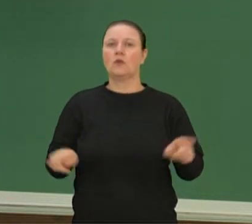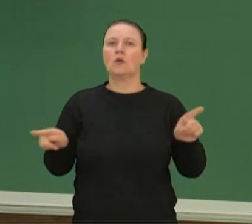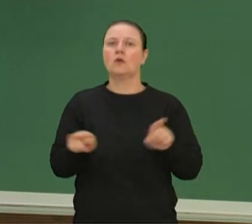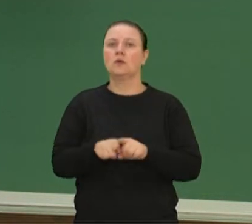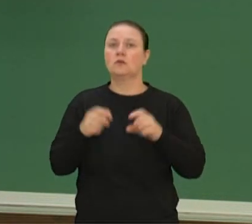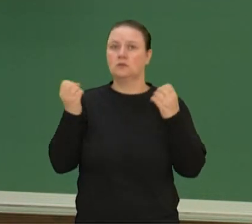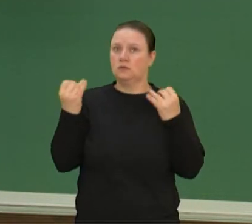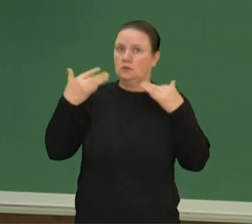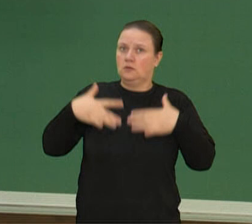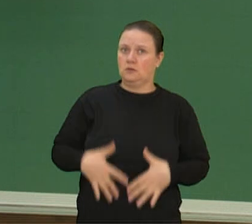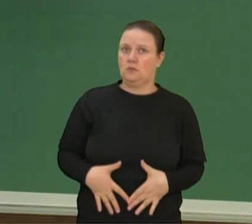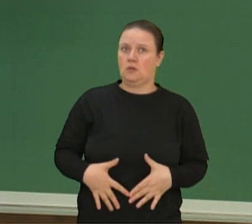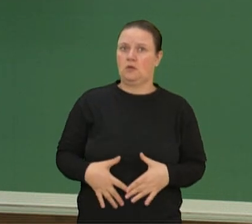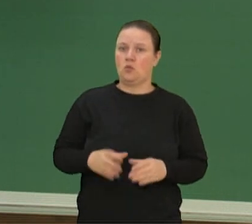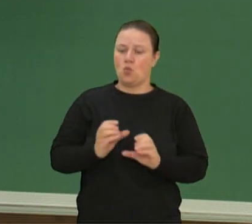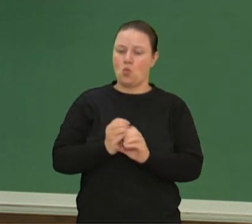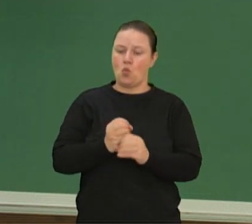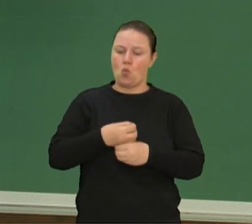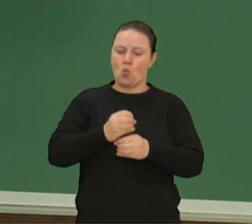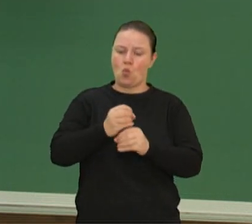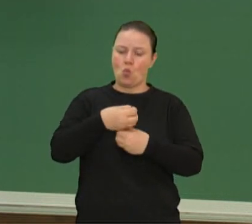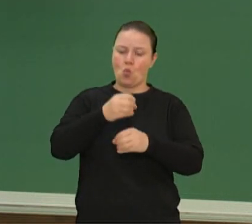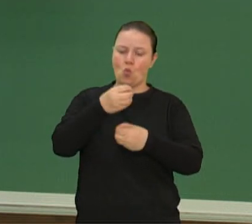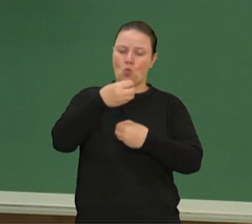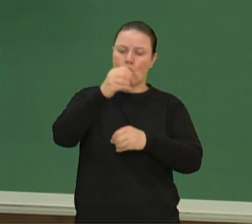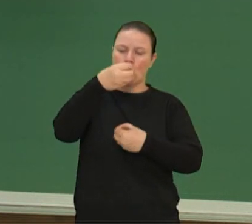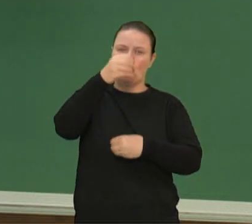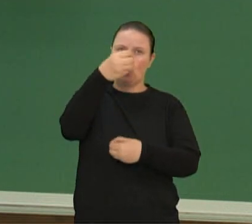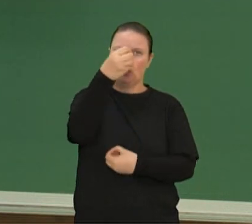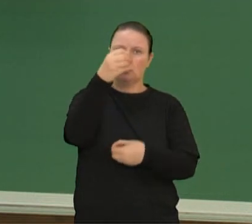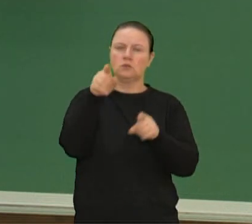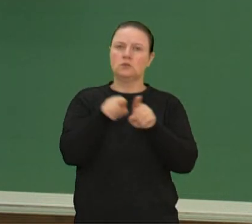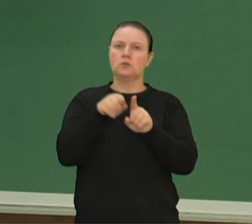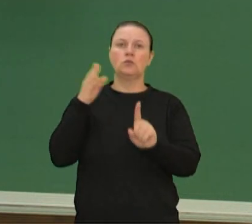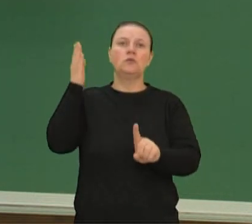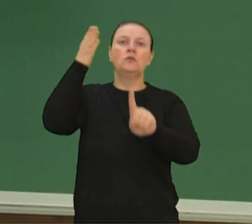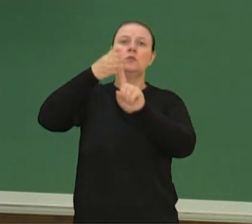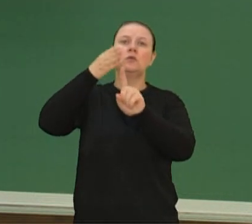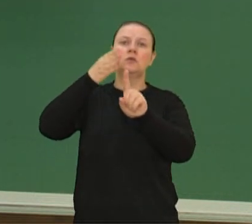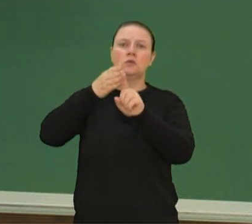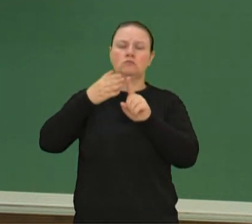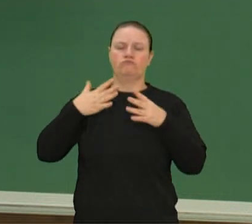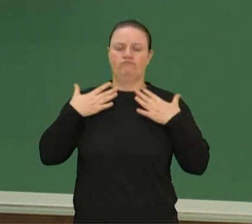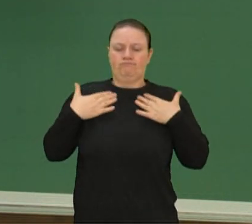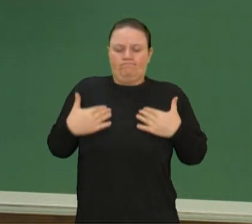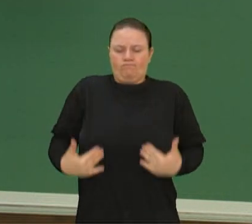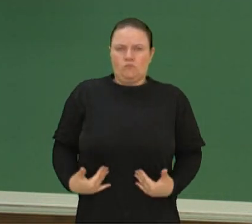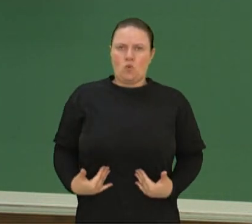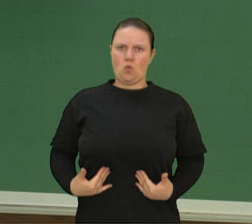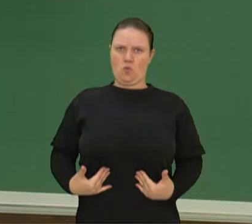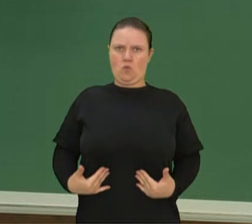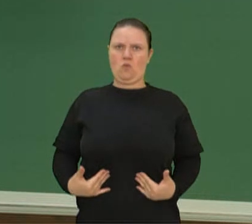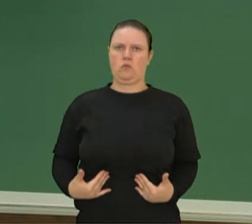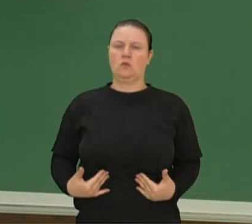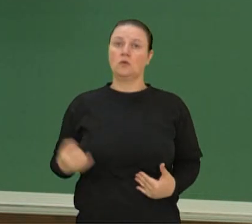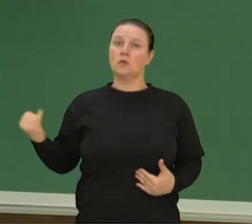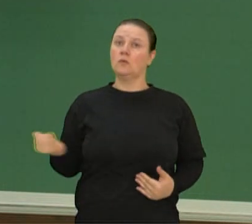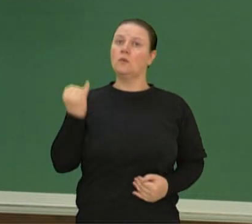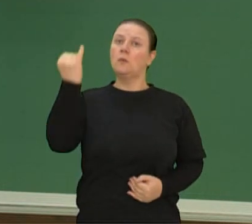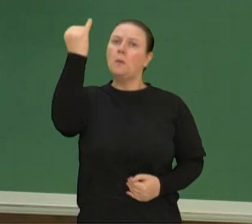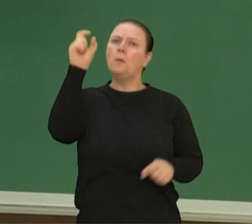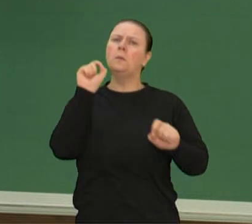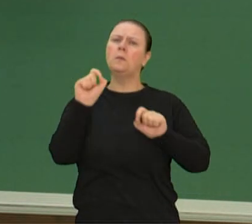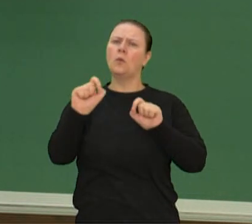Vamos falar um pouco sobre a coluna vertebral. Então, uma das funções é a manutenção da postura. Essa postura é